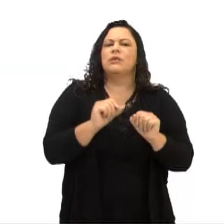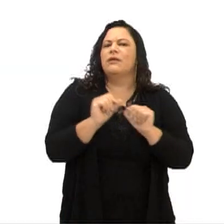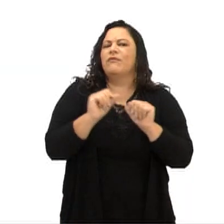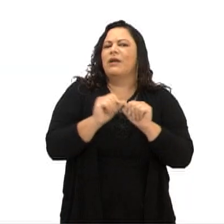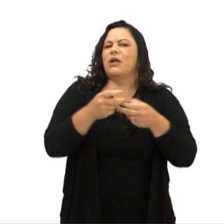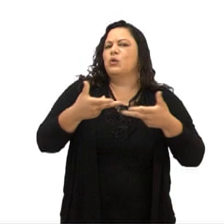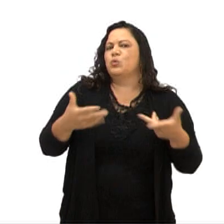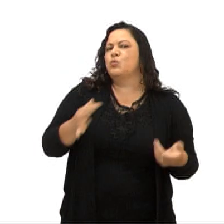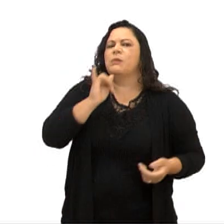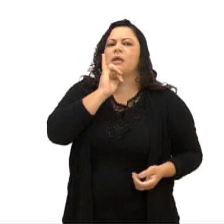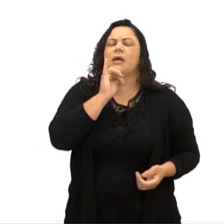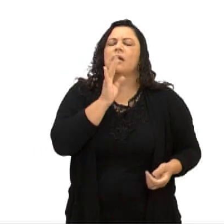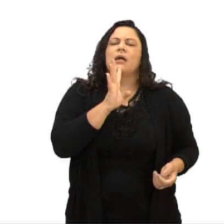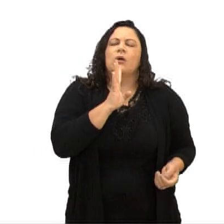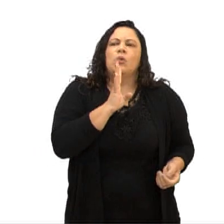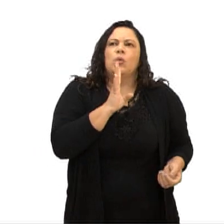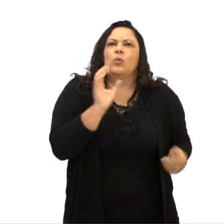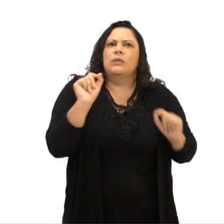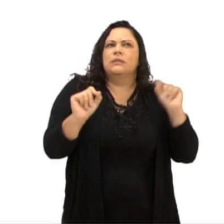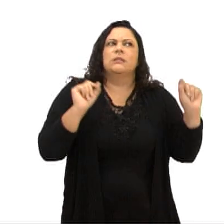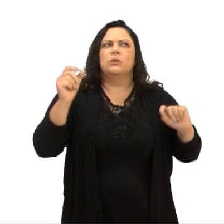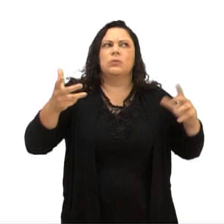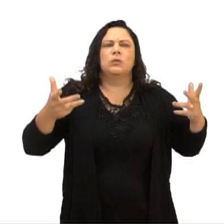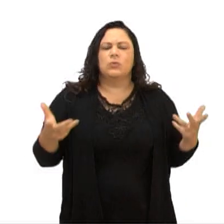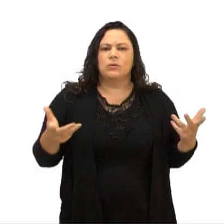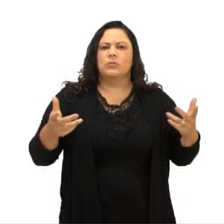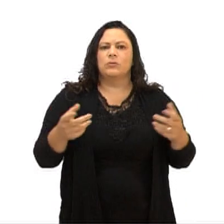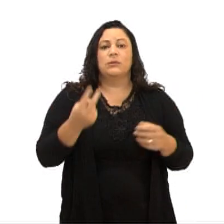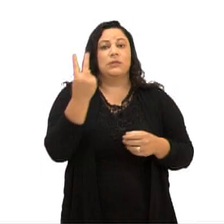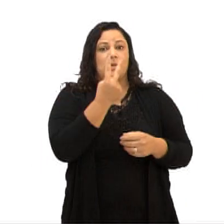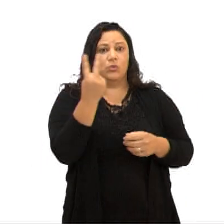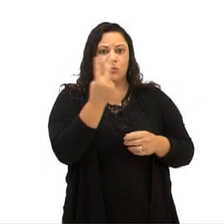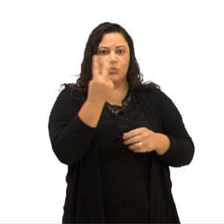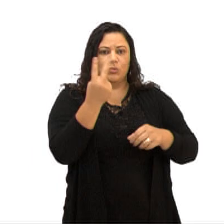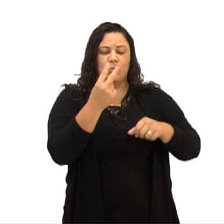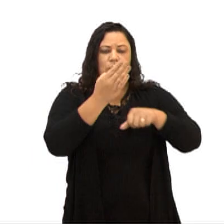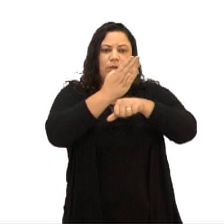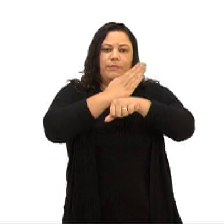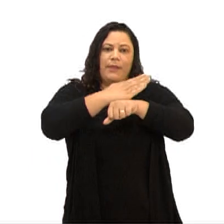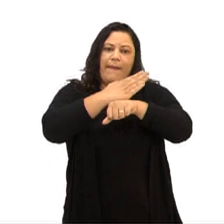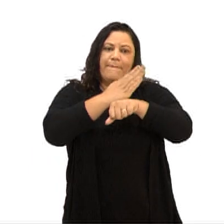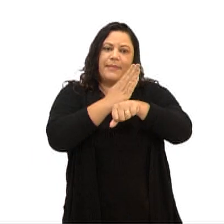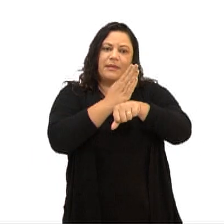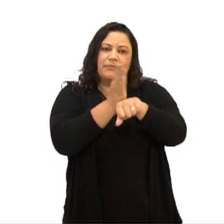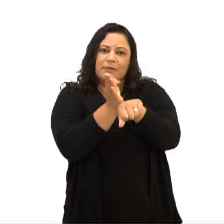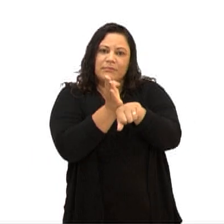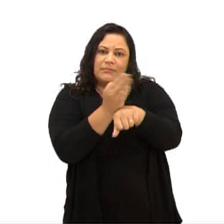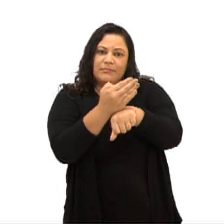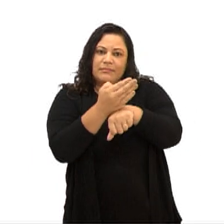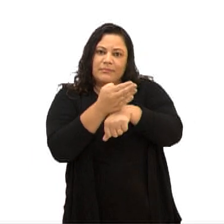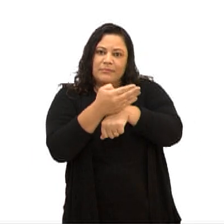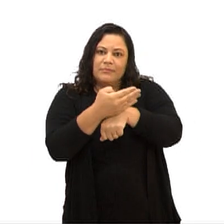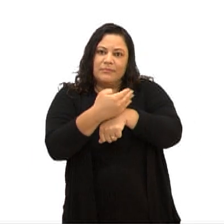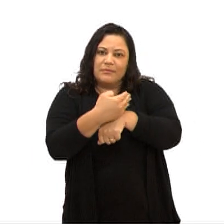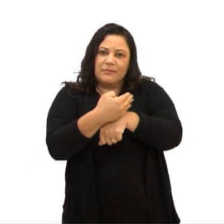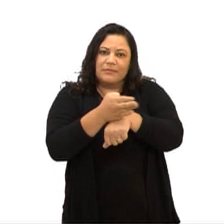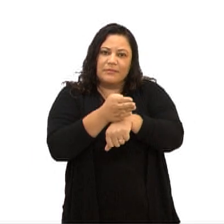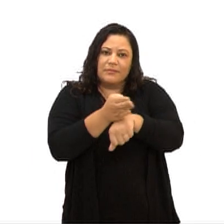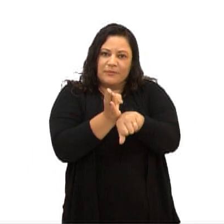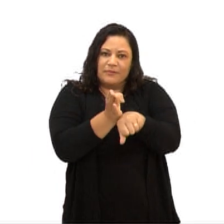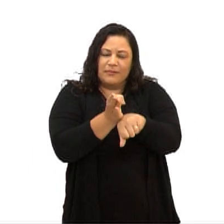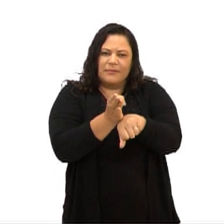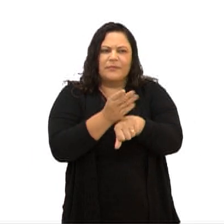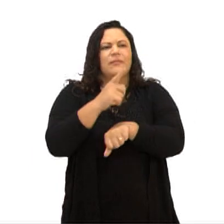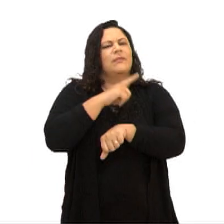2 ponteiros, um maior e outro menor. Se vocês têm um relógio desse aí na casa de vocês, dêem uma olhadinha agora para perceber